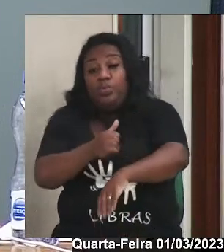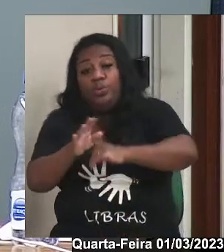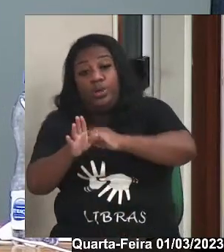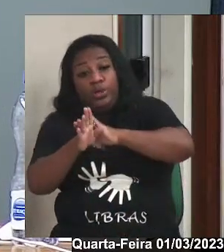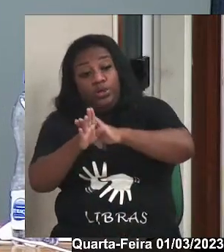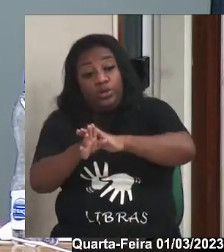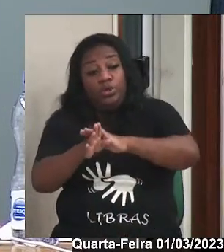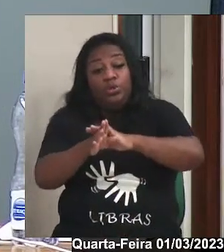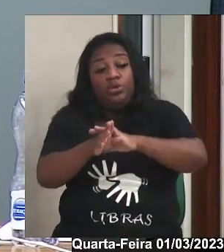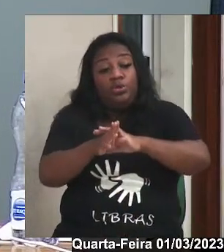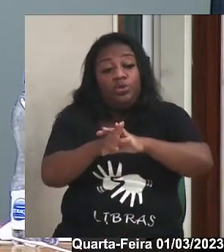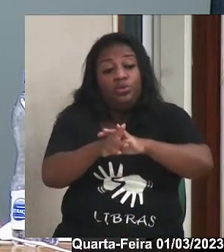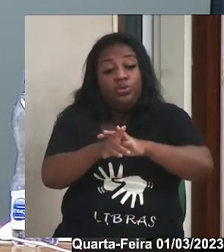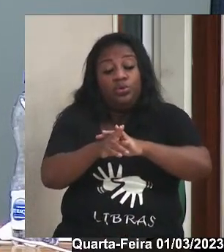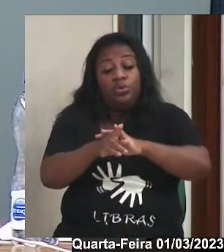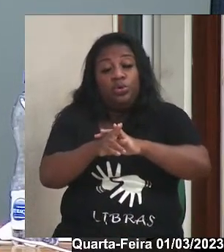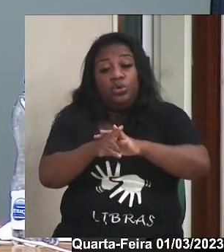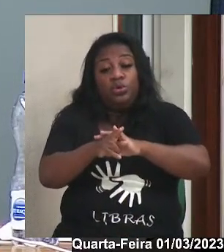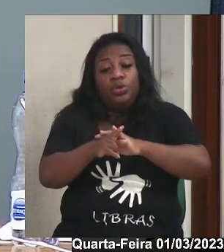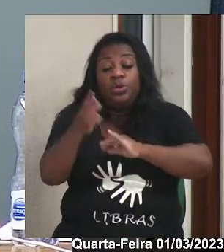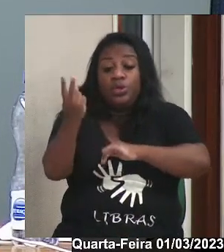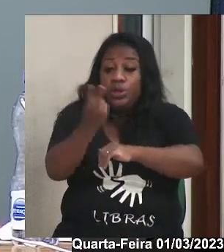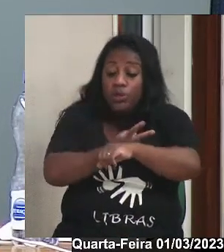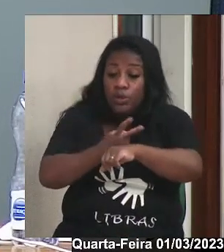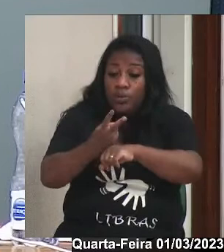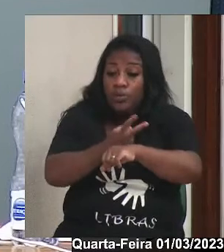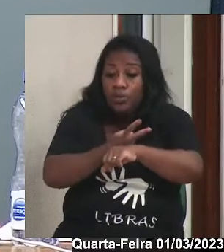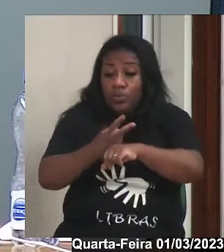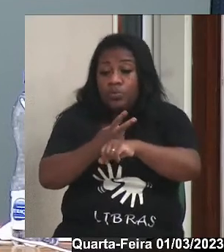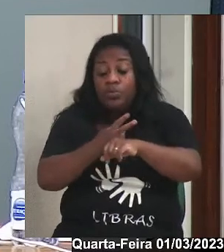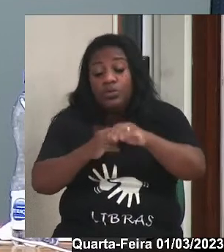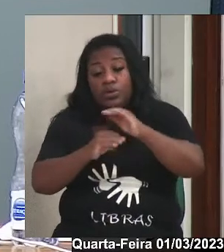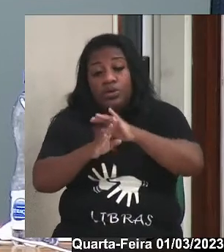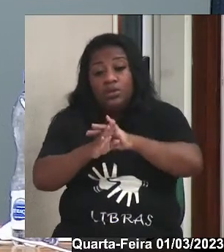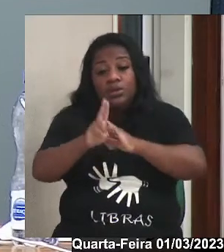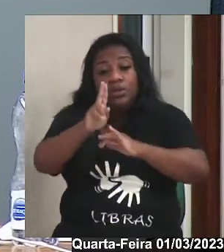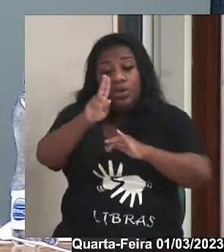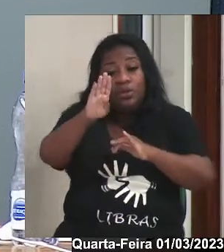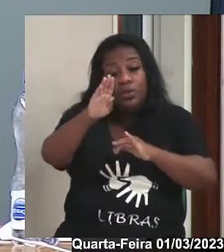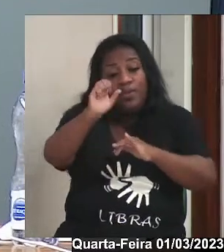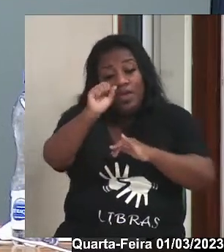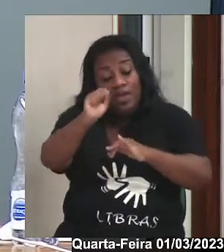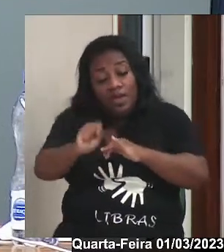que procuram auxílio em UBS, USF e UPAs.